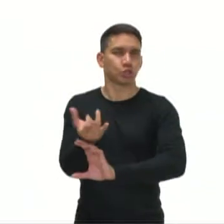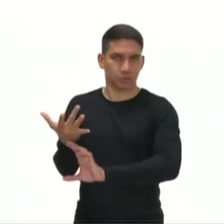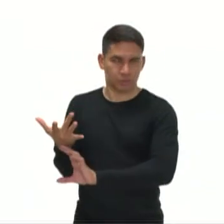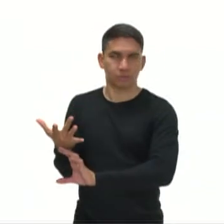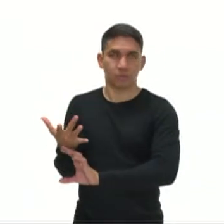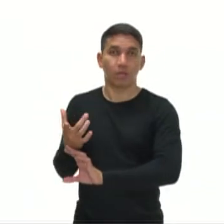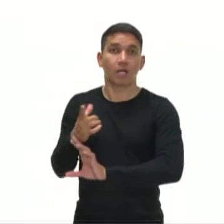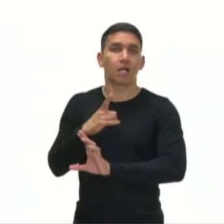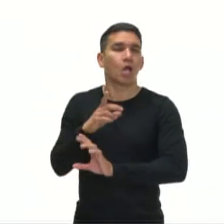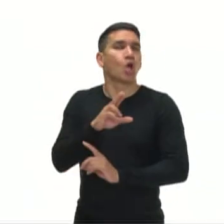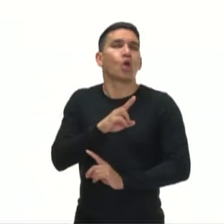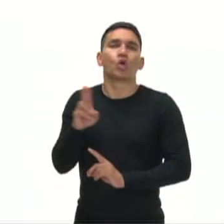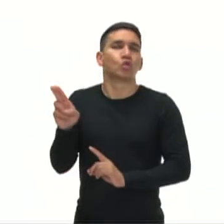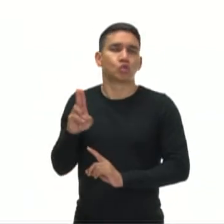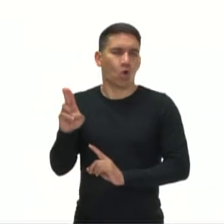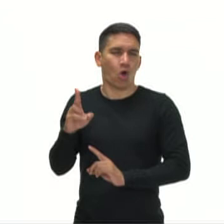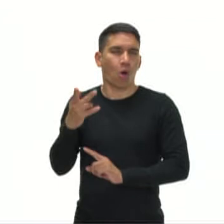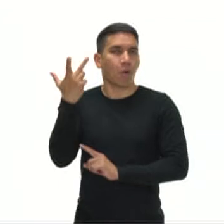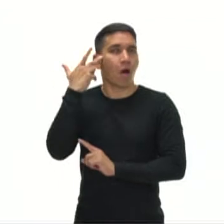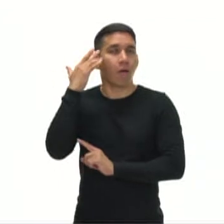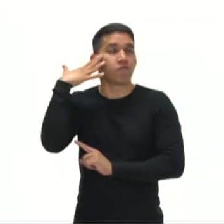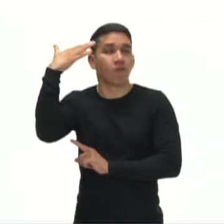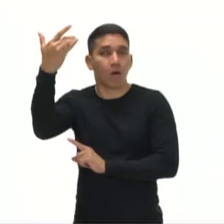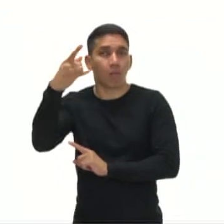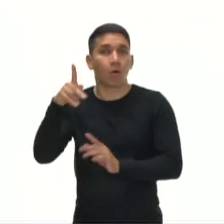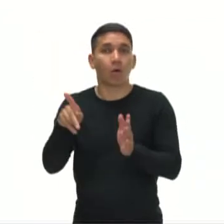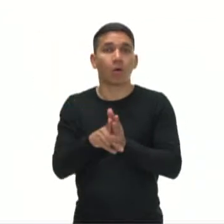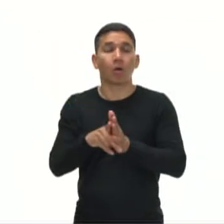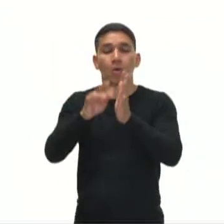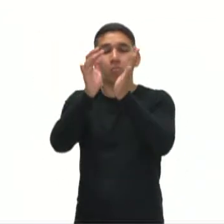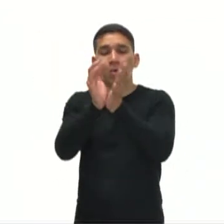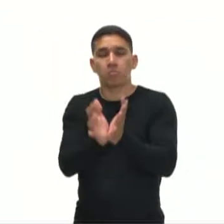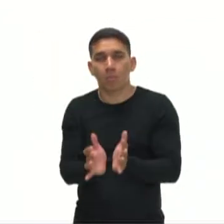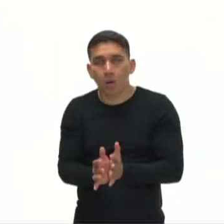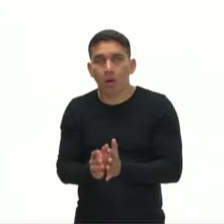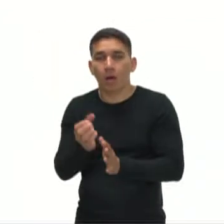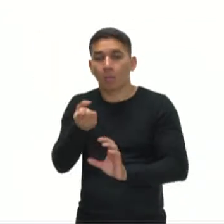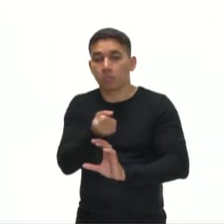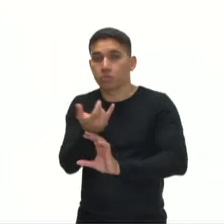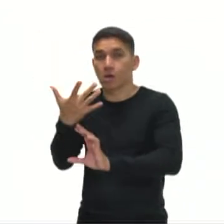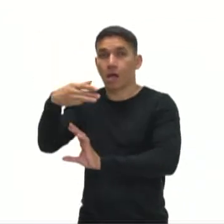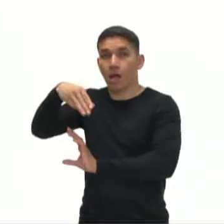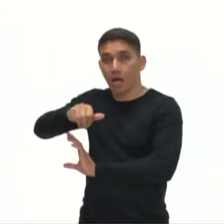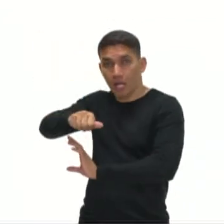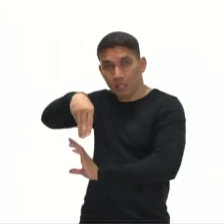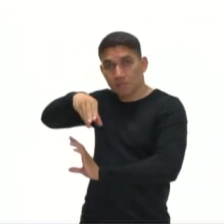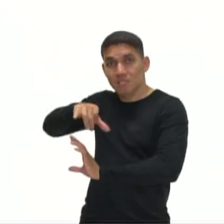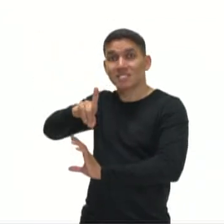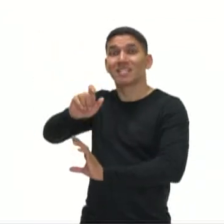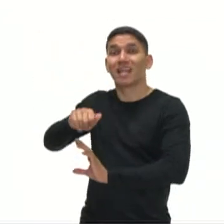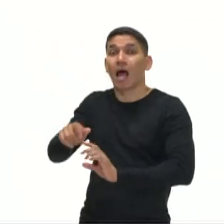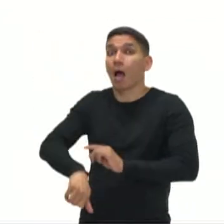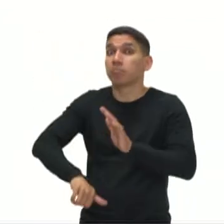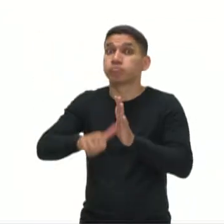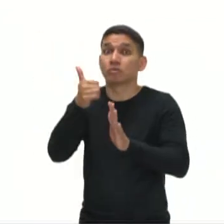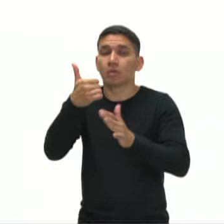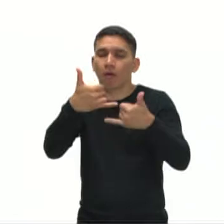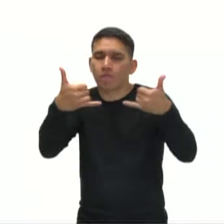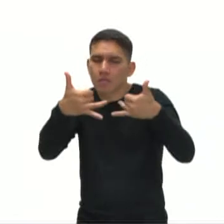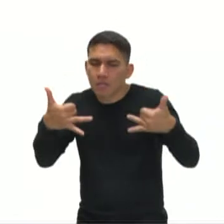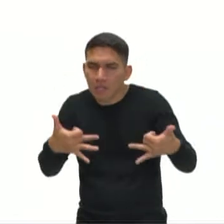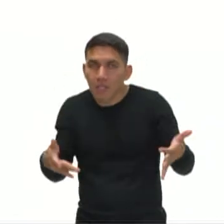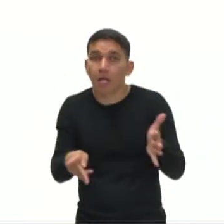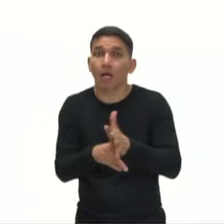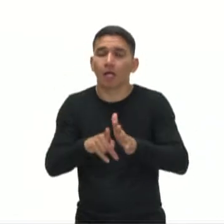o nome genérico para uma família de poliamidas. Foi a primeira fibra têxtil sintética